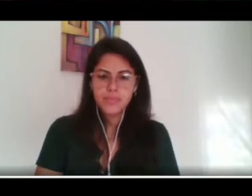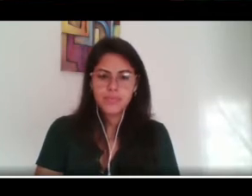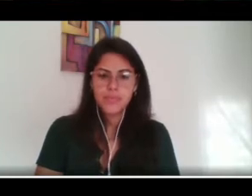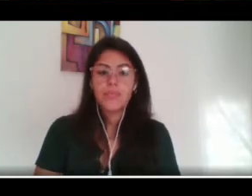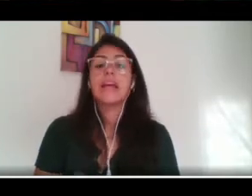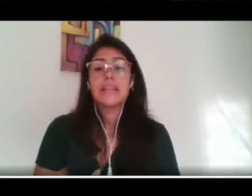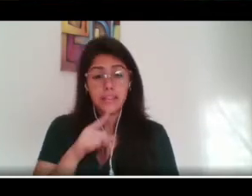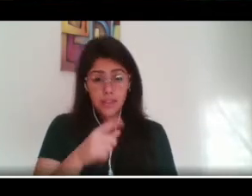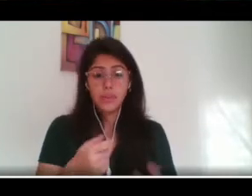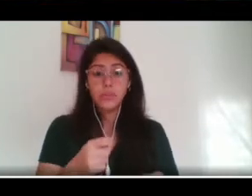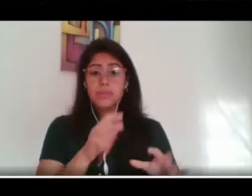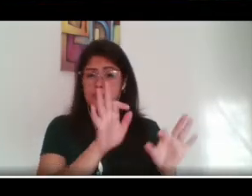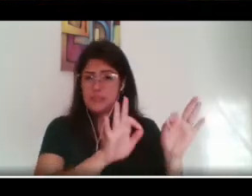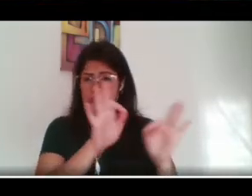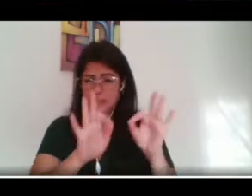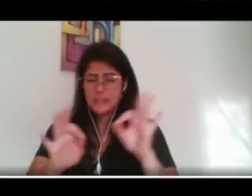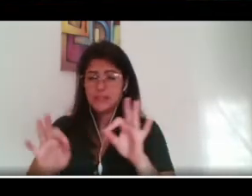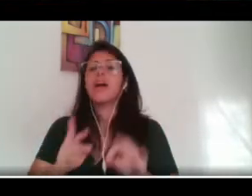e você vai ter